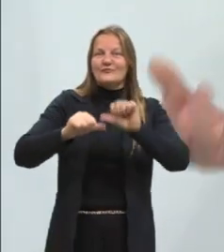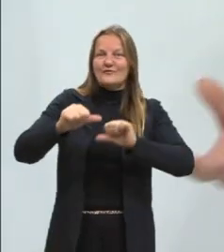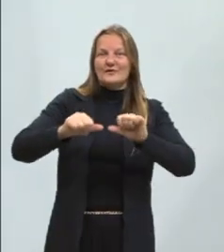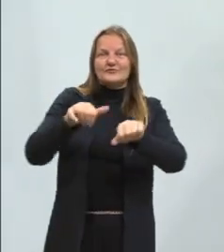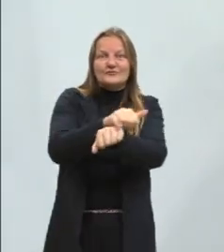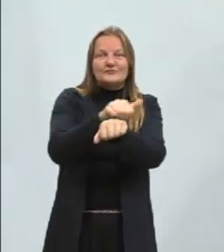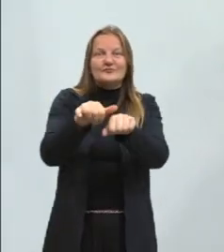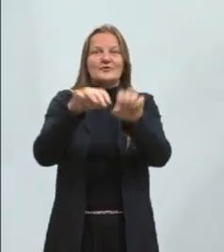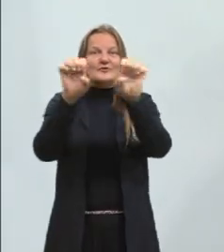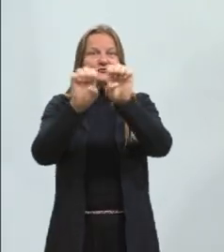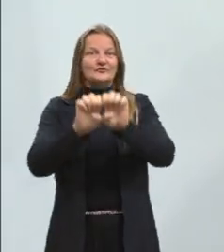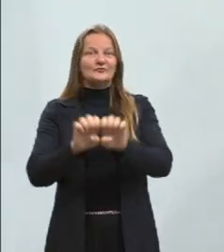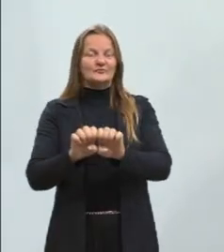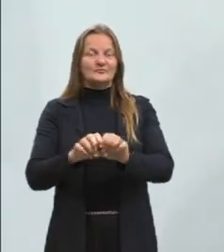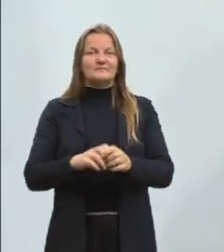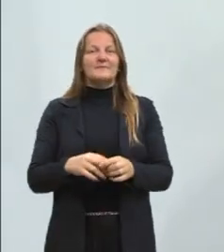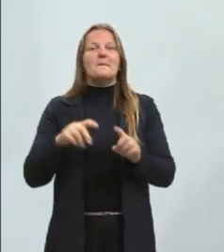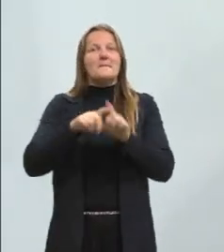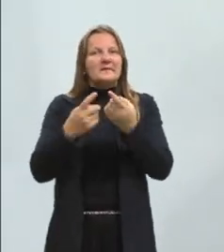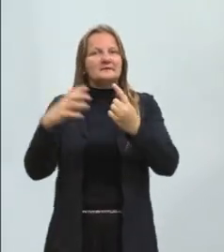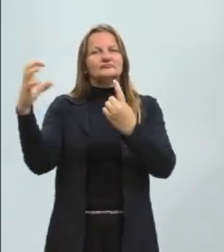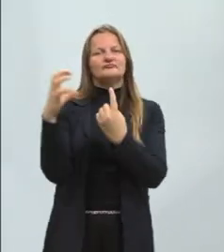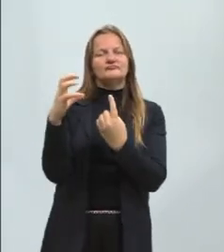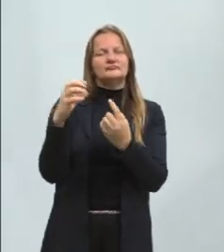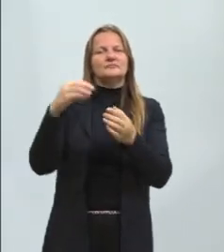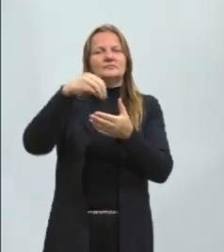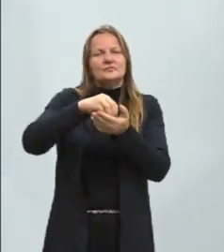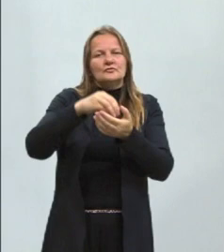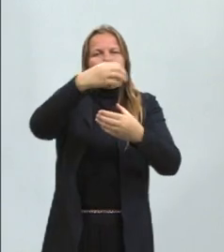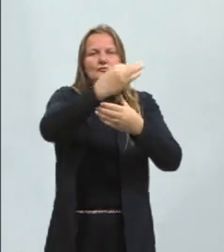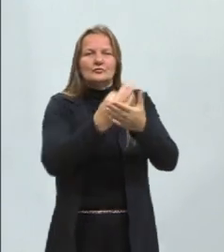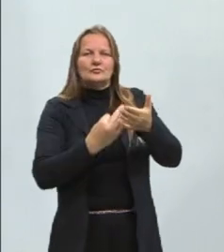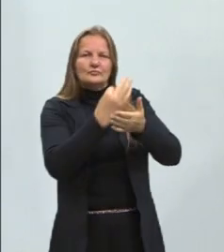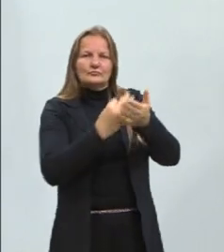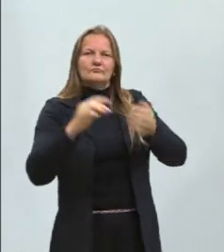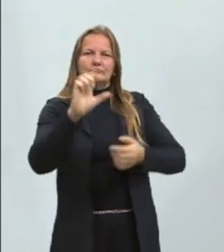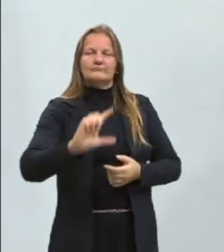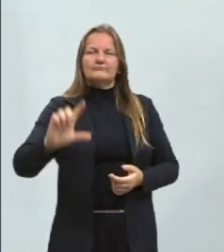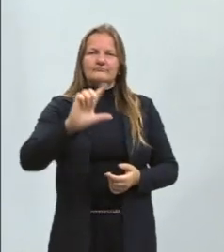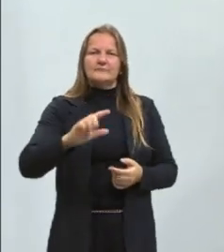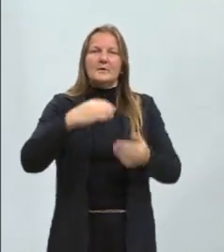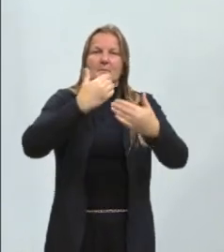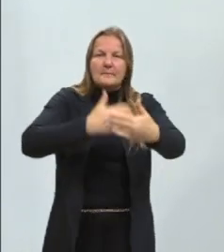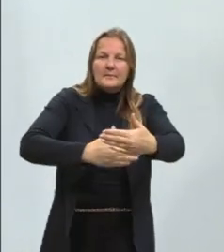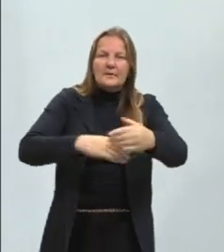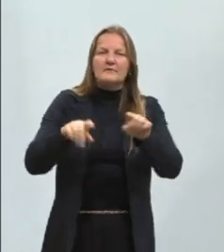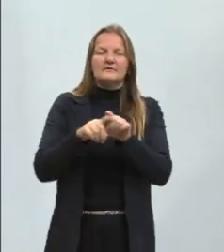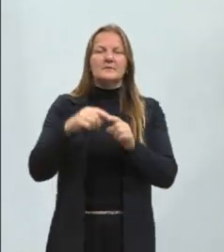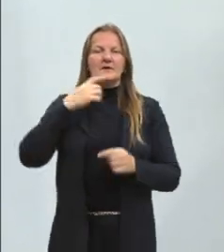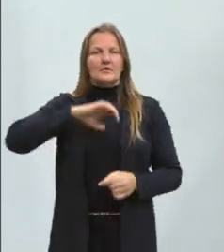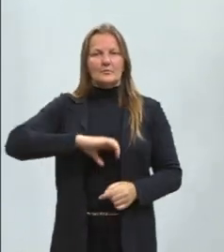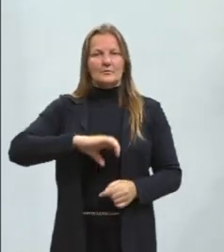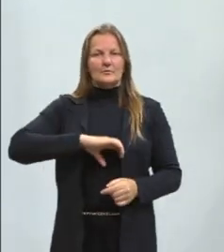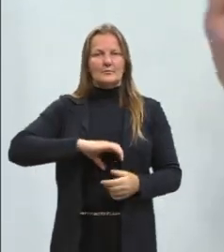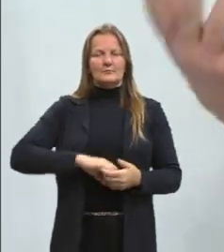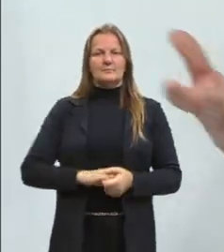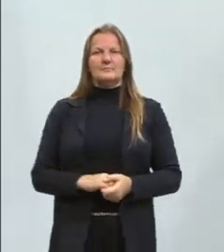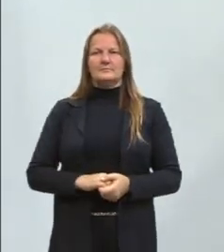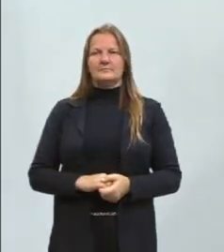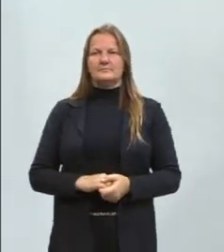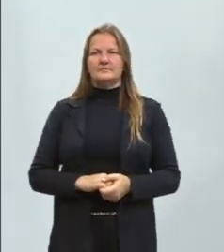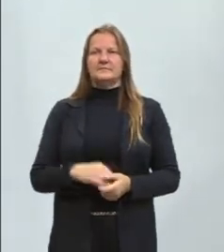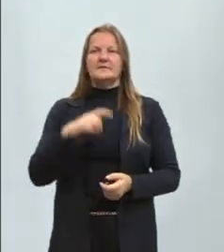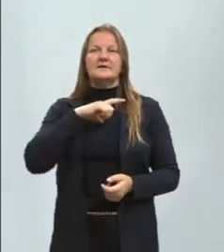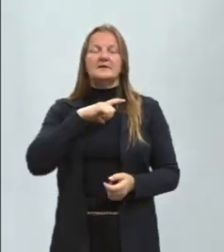aparecer aí como influência dentro de um texto literário né na prova aí de língua portuguesa Então a gente